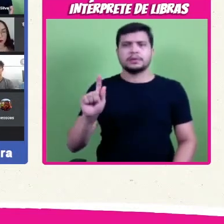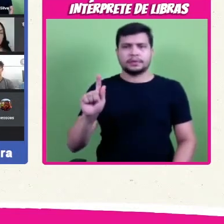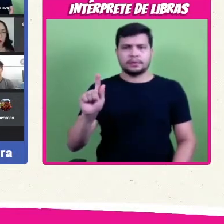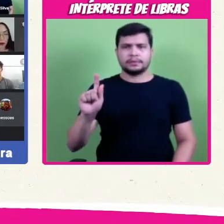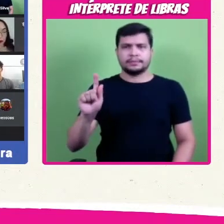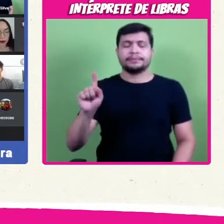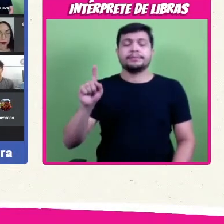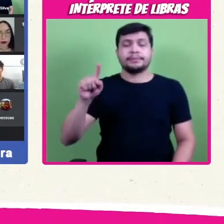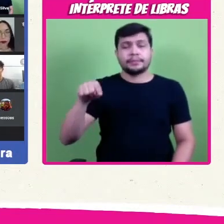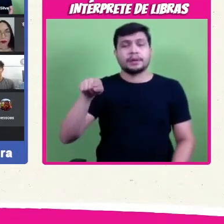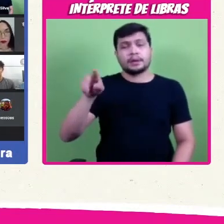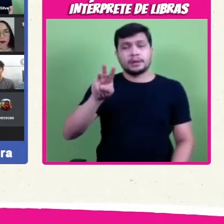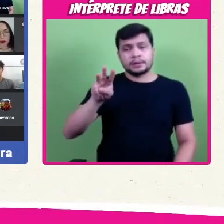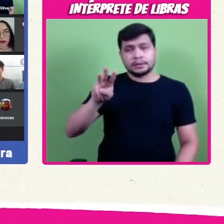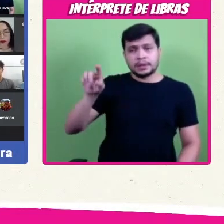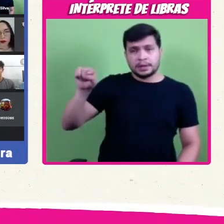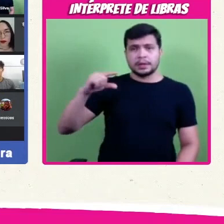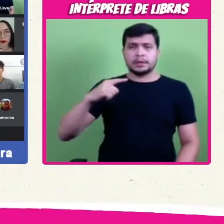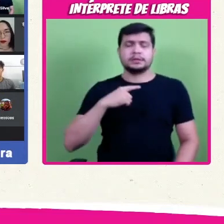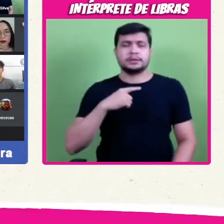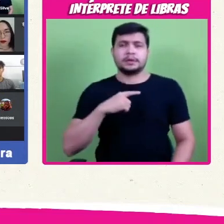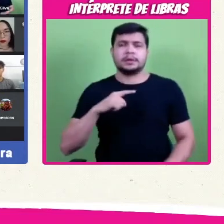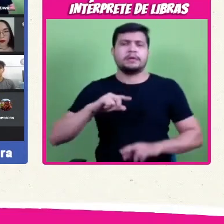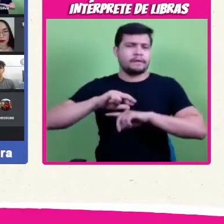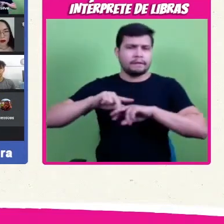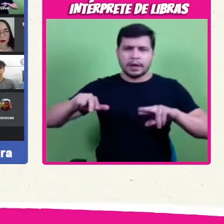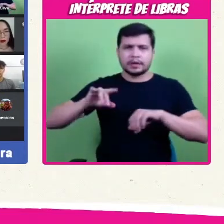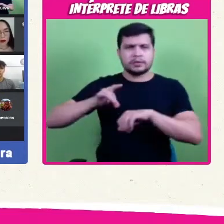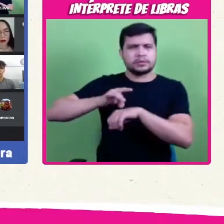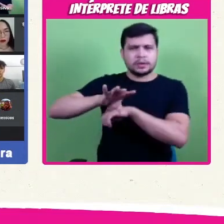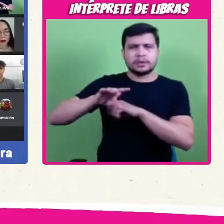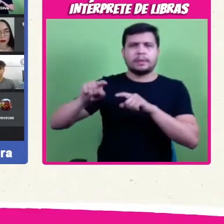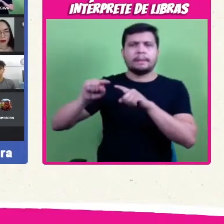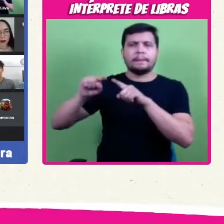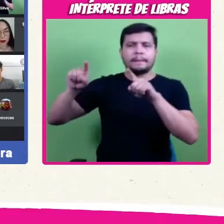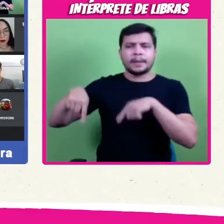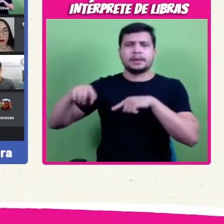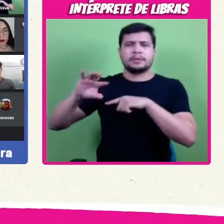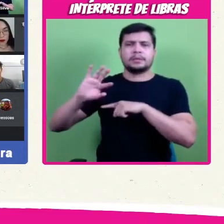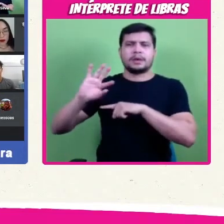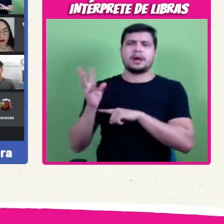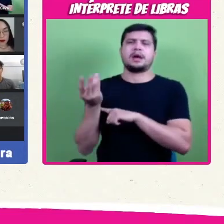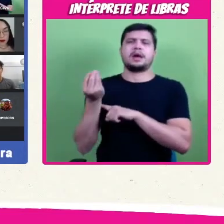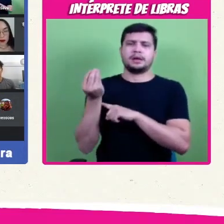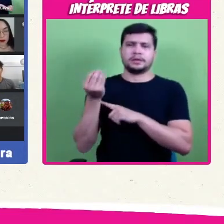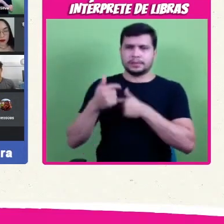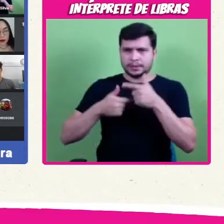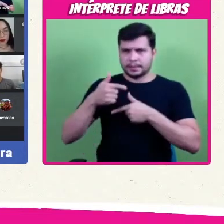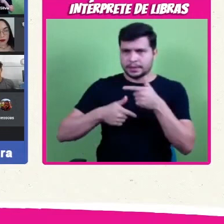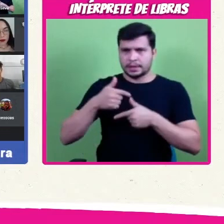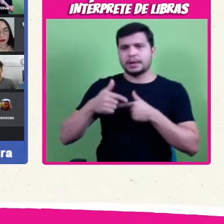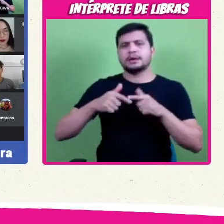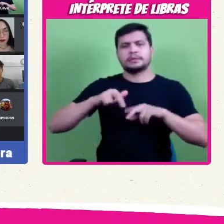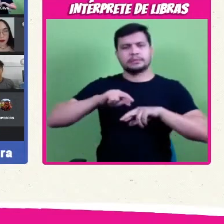Trabalhar Matemática na Diversidade Sexual. Plano de aula de artes para trabalhar sexualidade, gênero e orientação afetiva